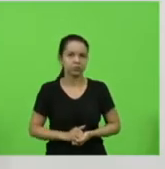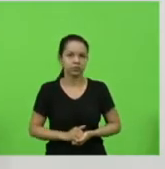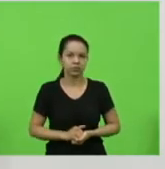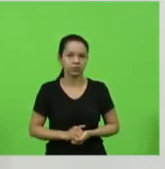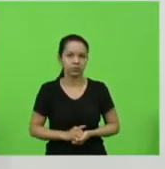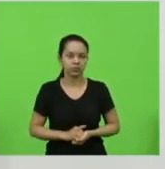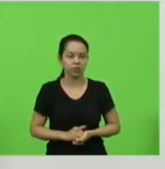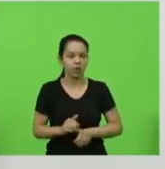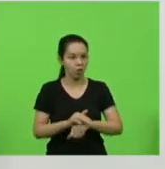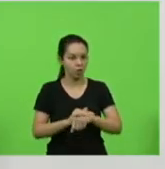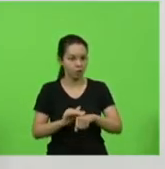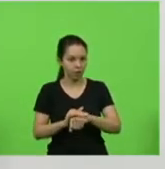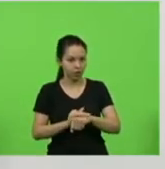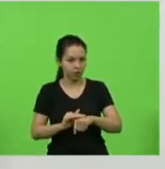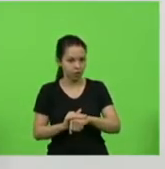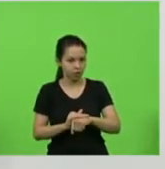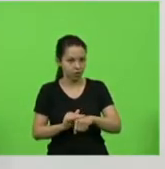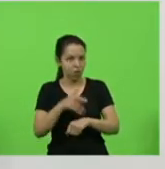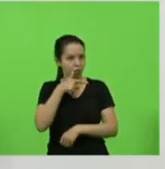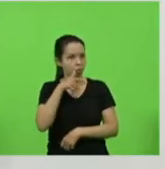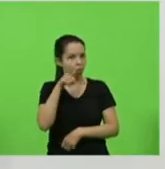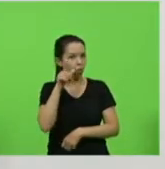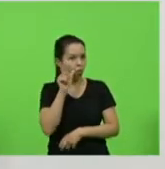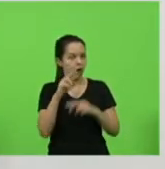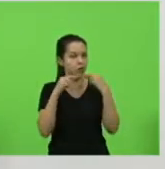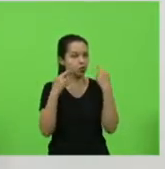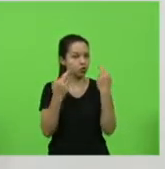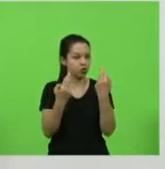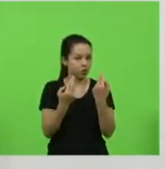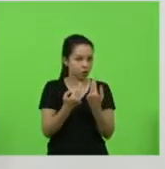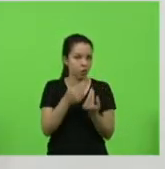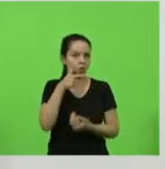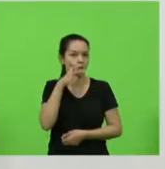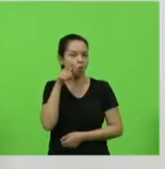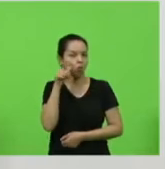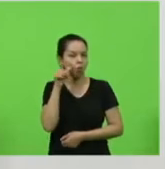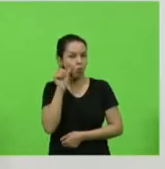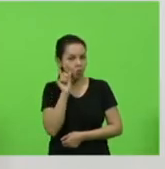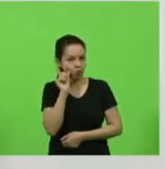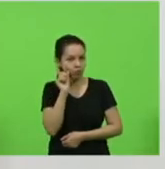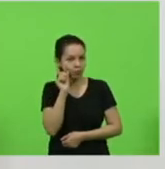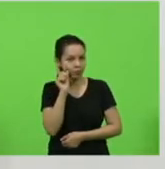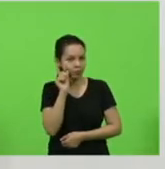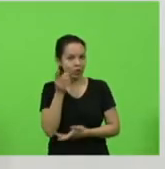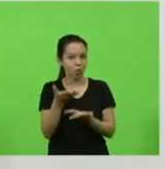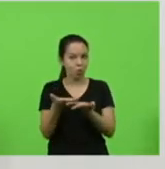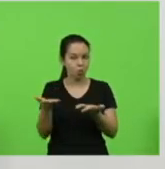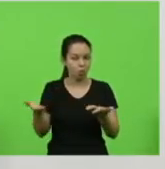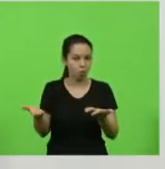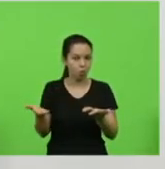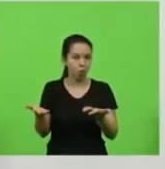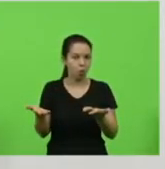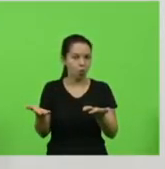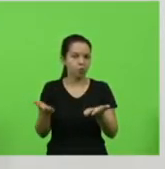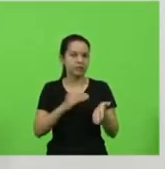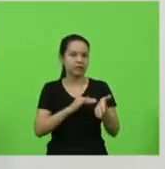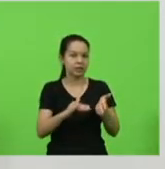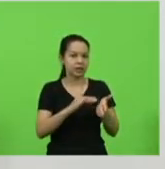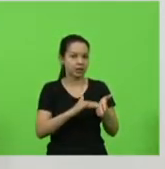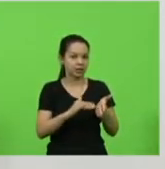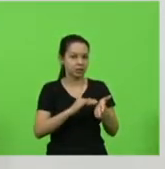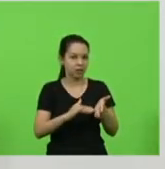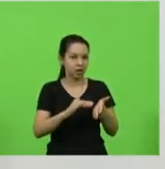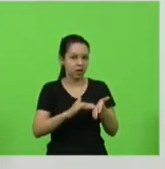a conversa que tivemos ontem, ou seja, a audiência que tivemos ontem com o secretário,